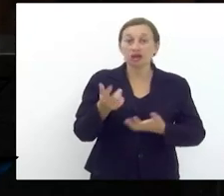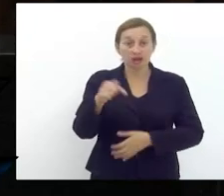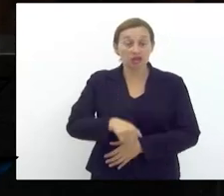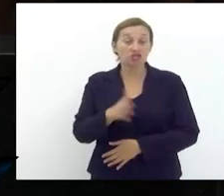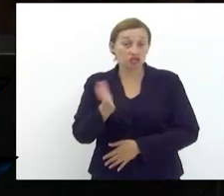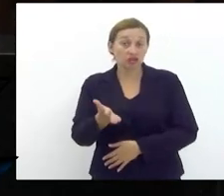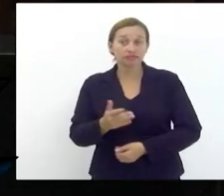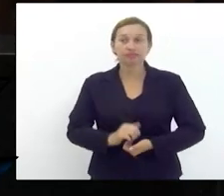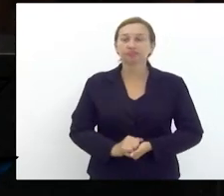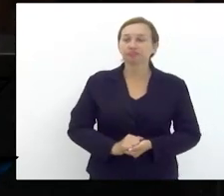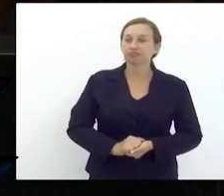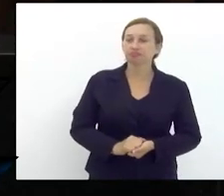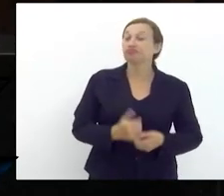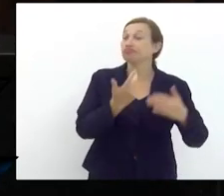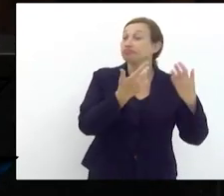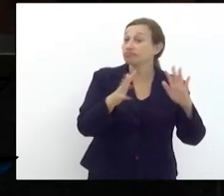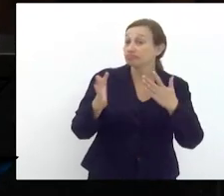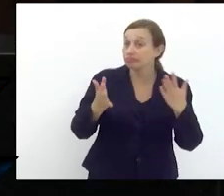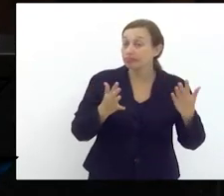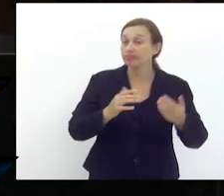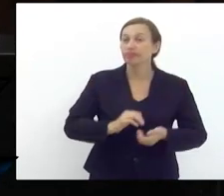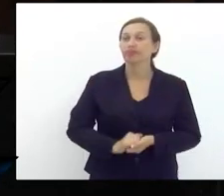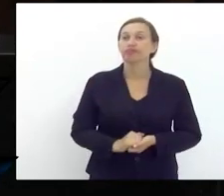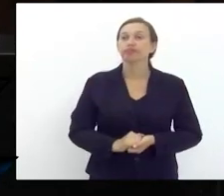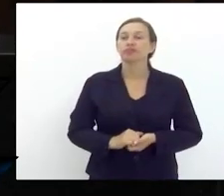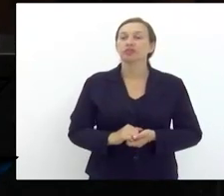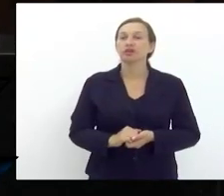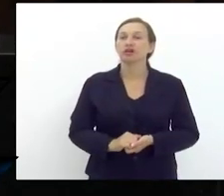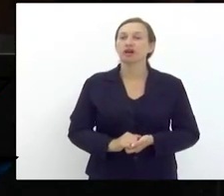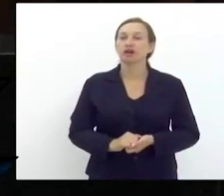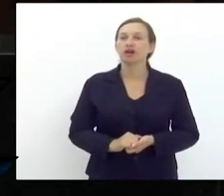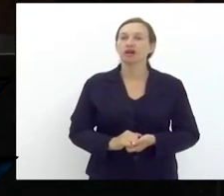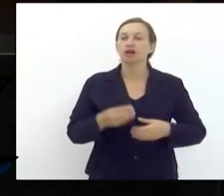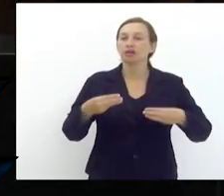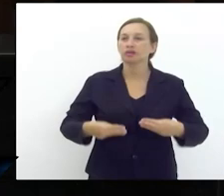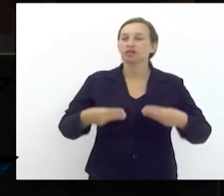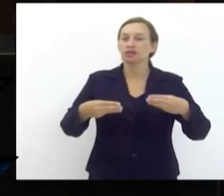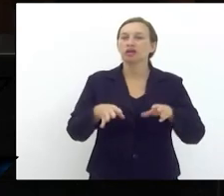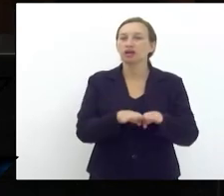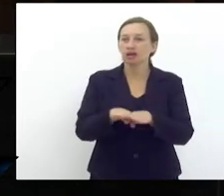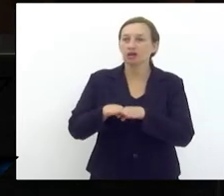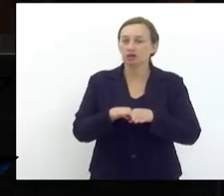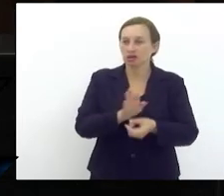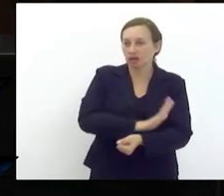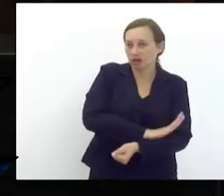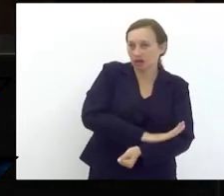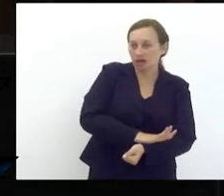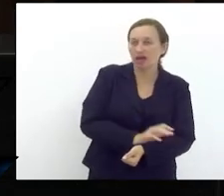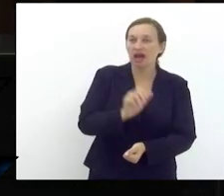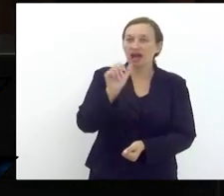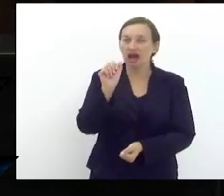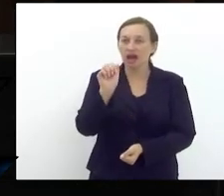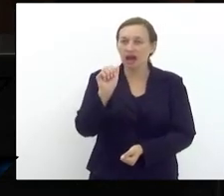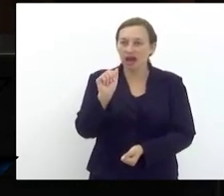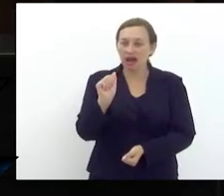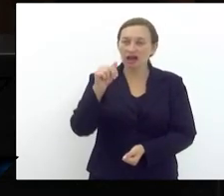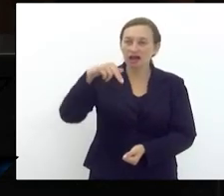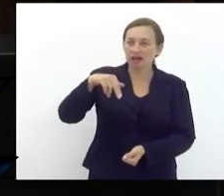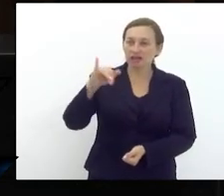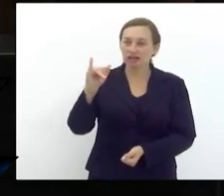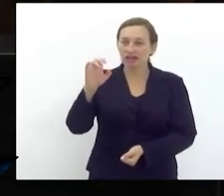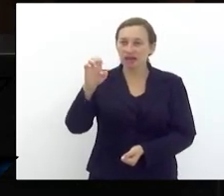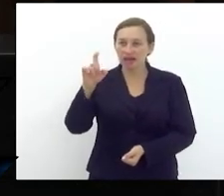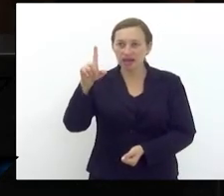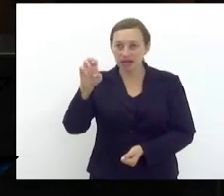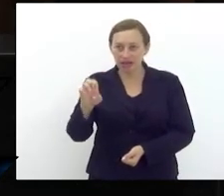é parabenizar a ministra da Igualdade racial Aniele Franco que se que